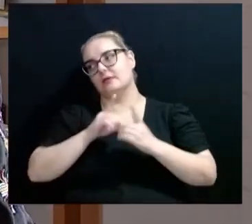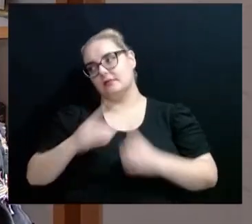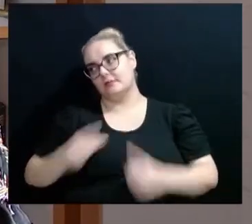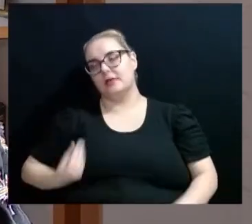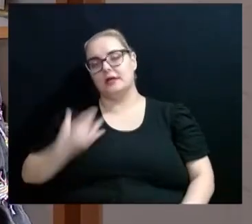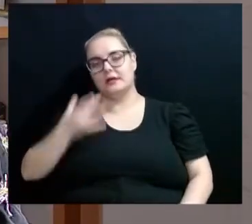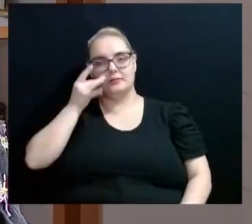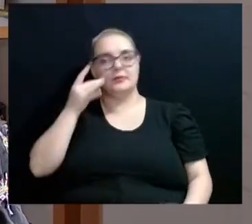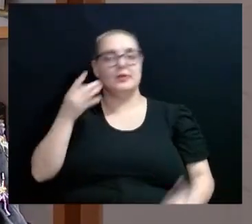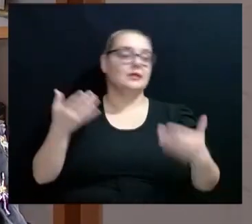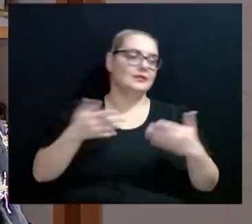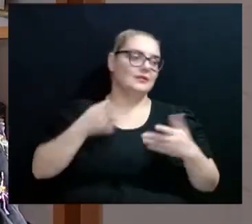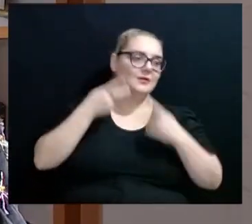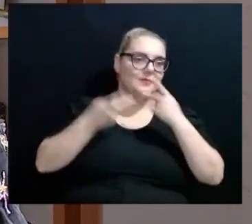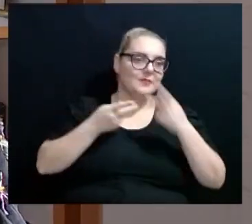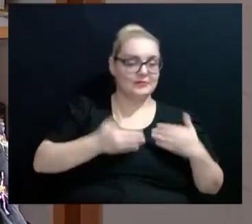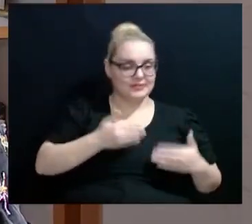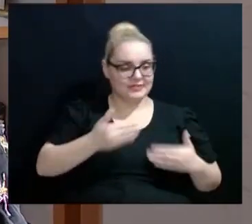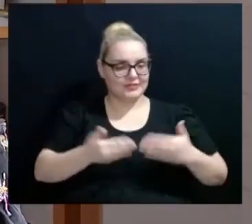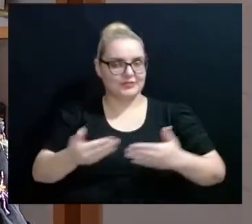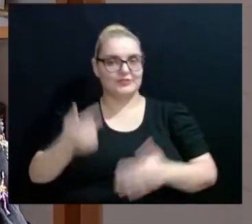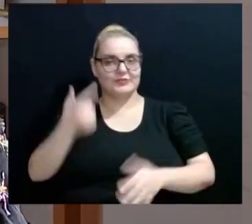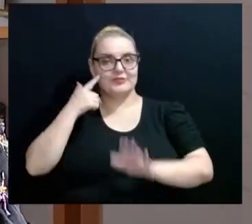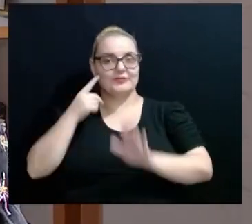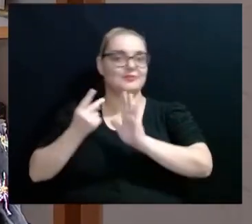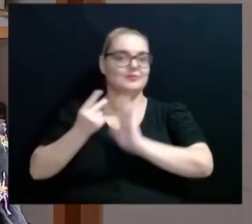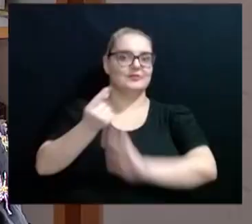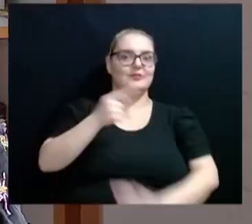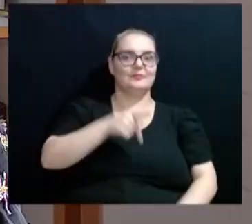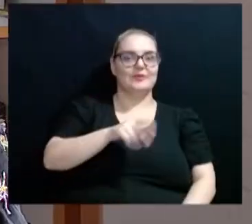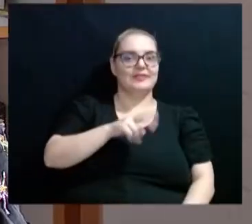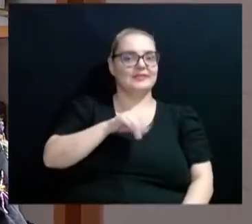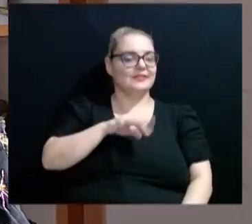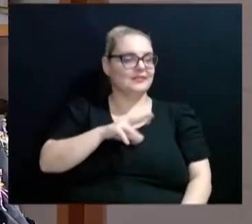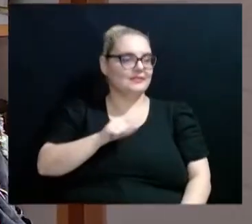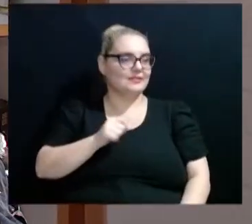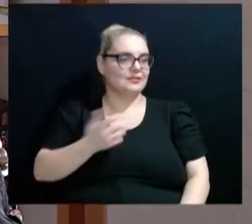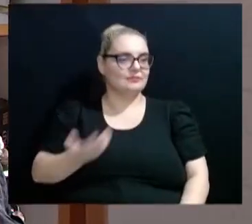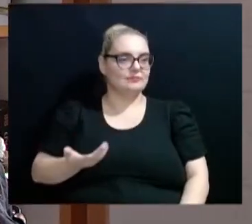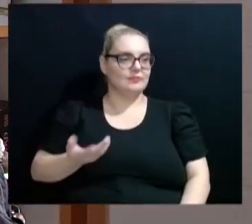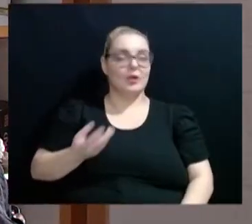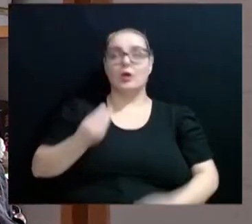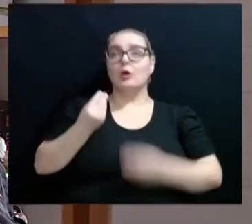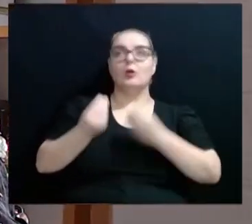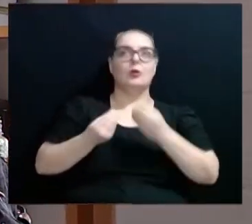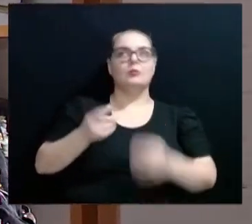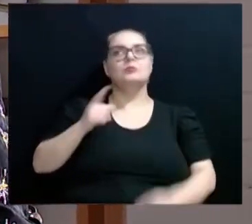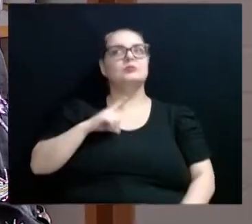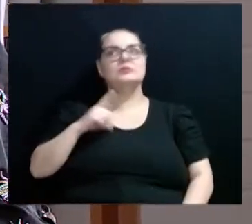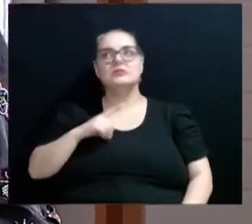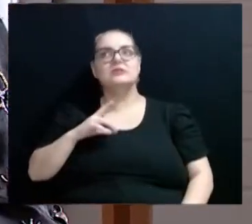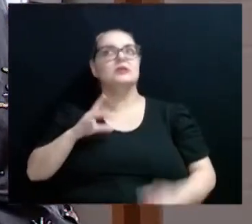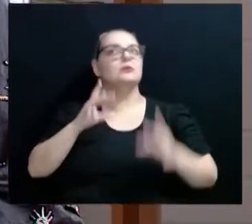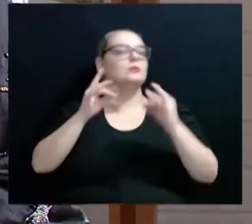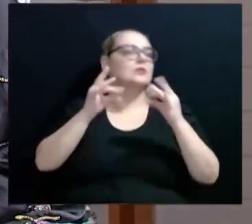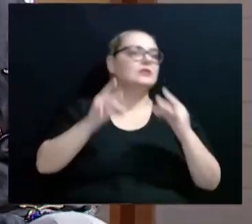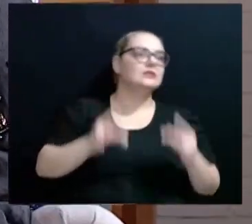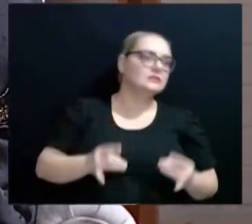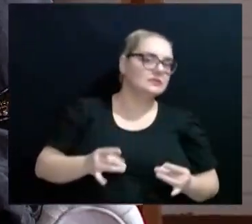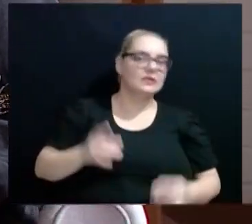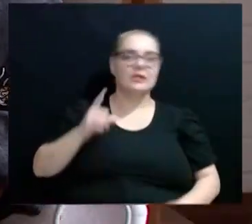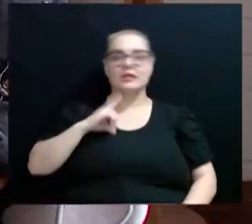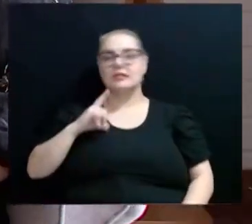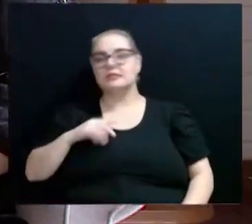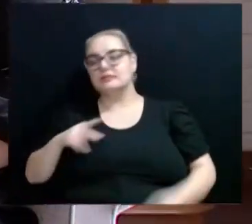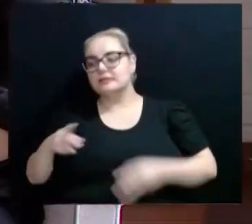é mais pessoal. Agora, então, fala desse processo criativo, Patrícia. Existe uma